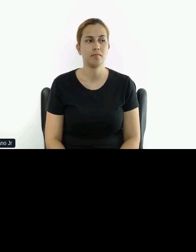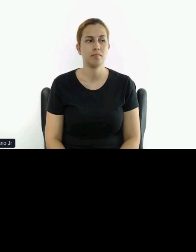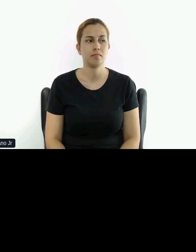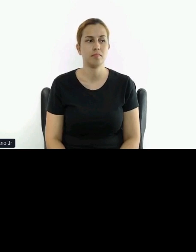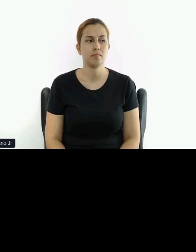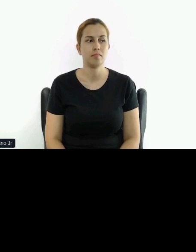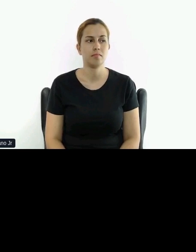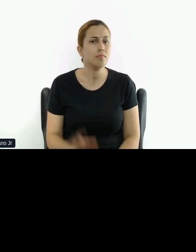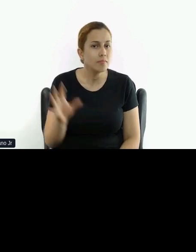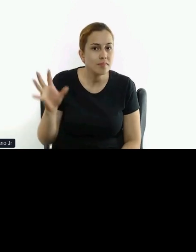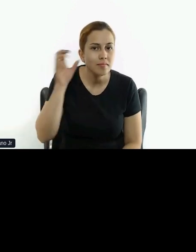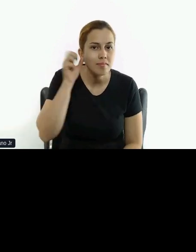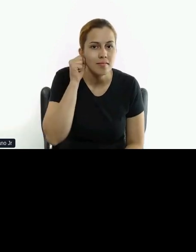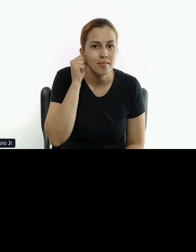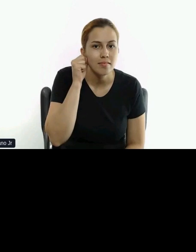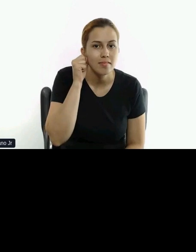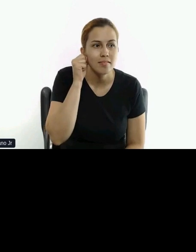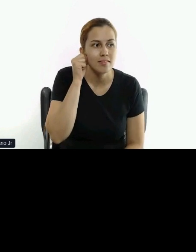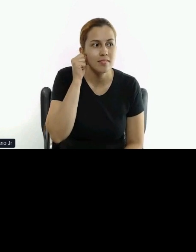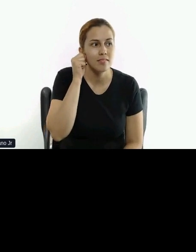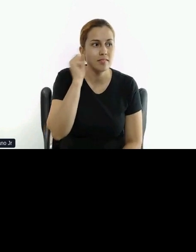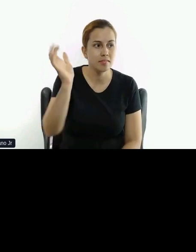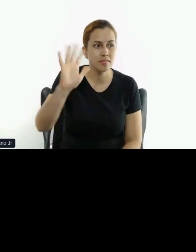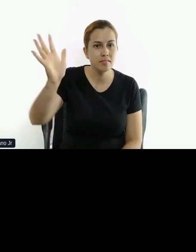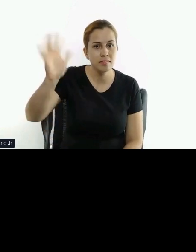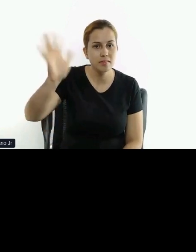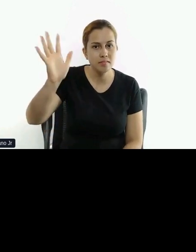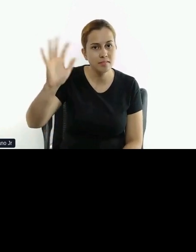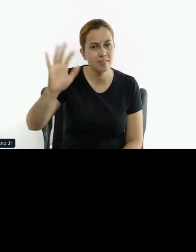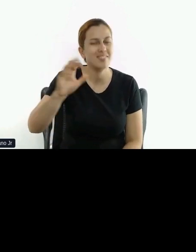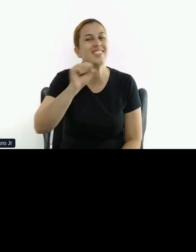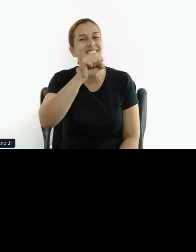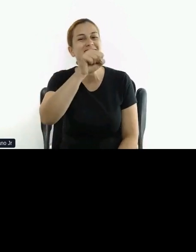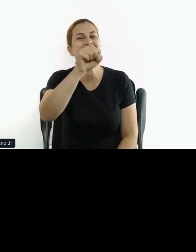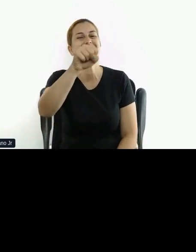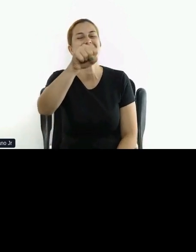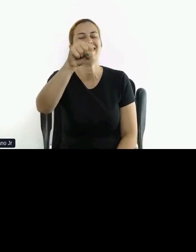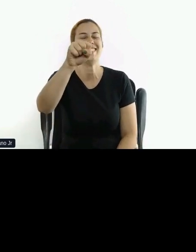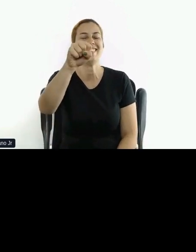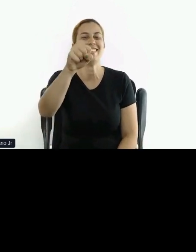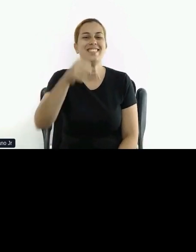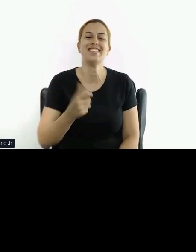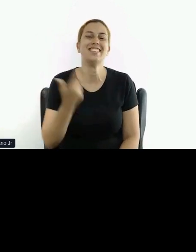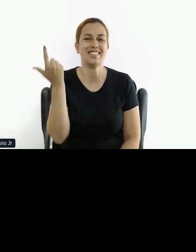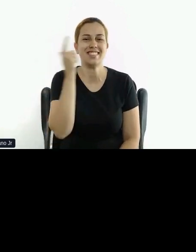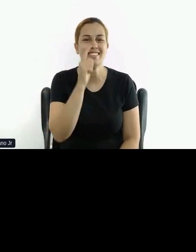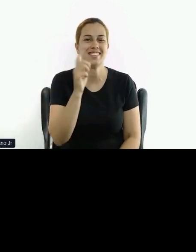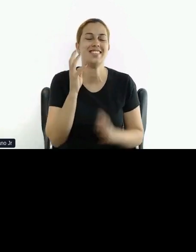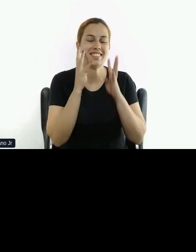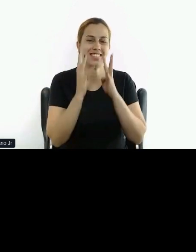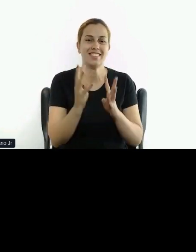Estão ouvindo? Oi. Estão ouvindo? Estamos ouvindo.